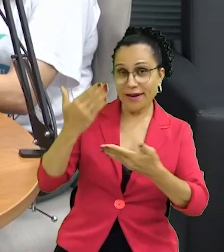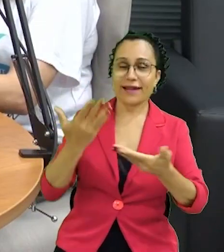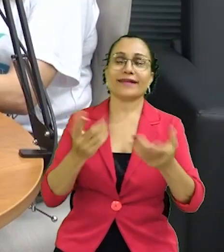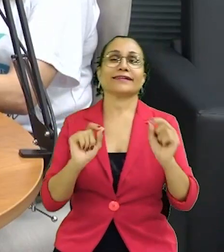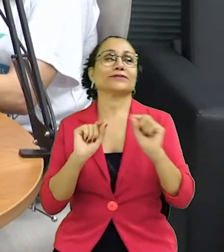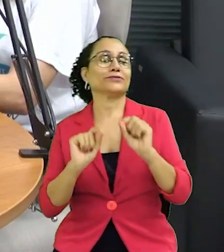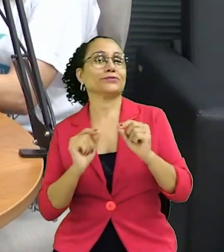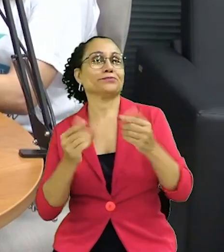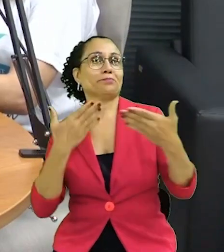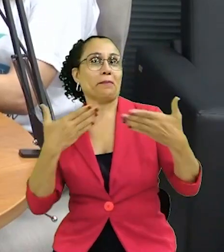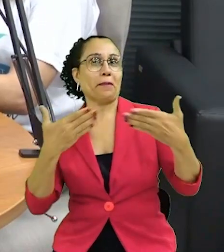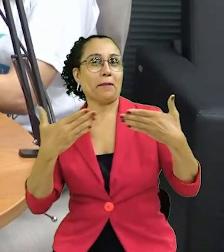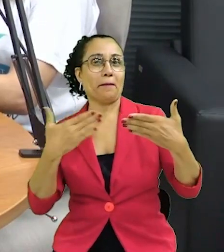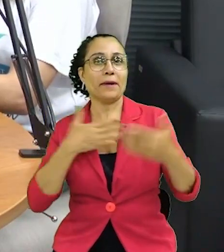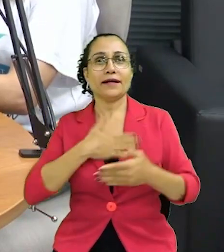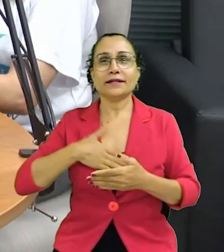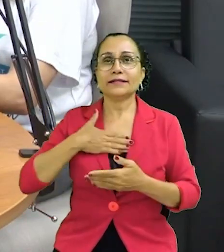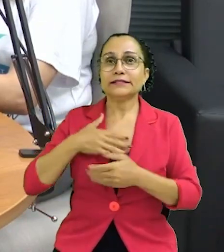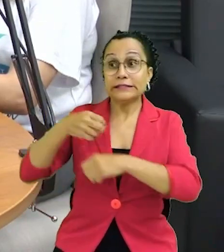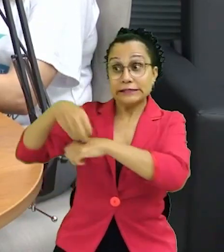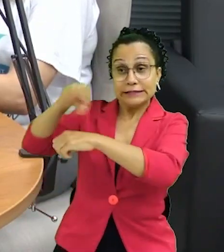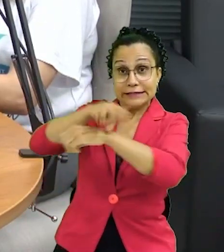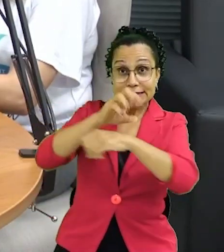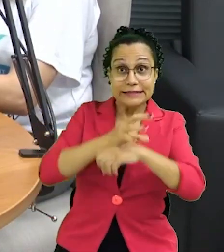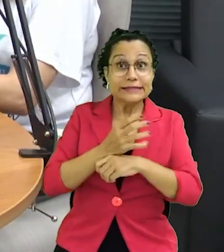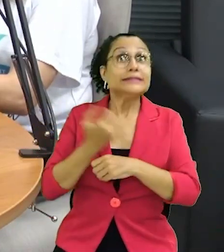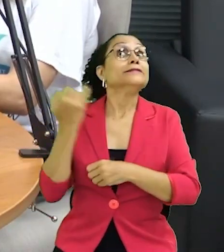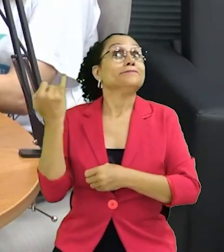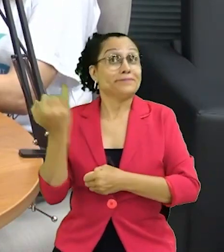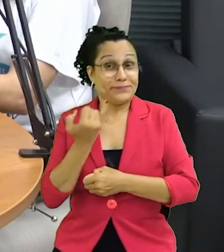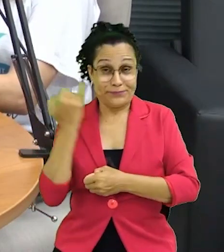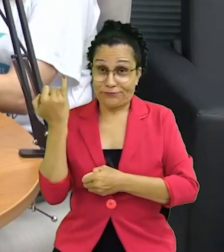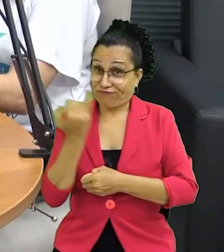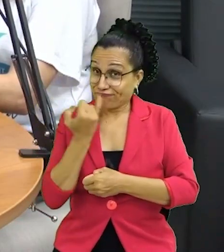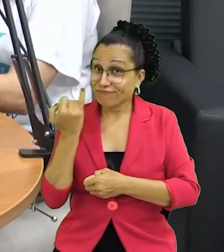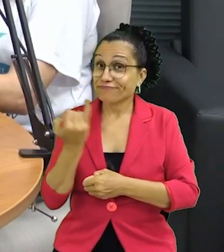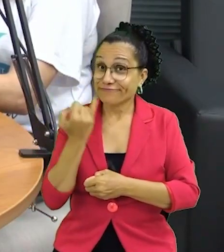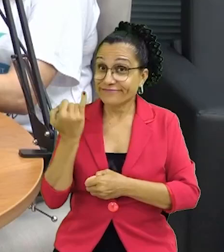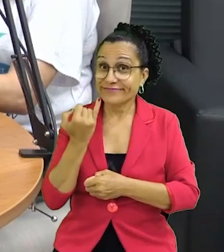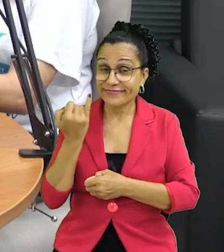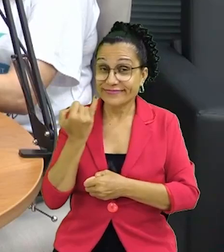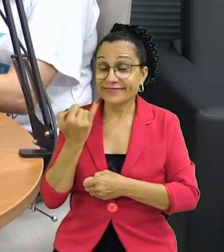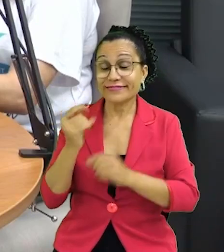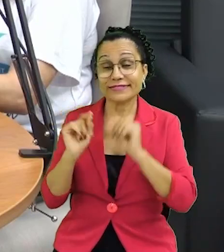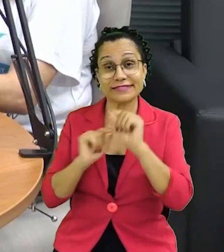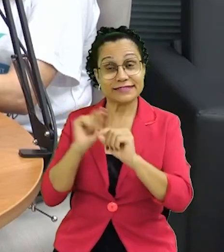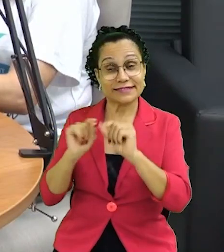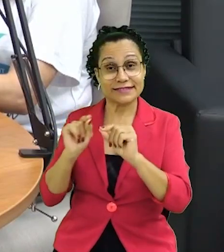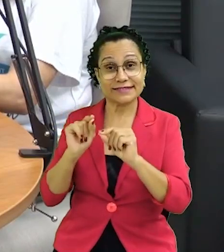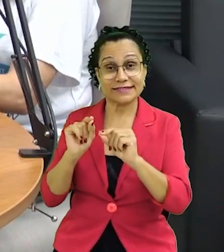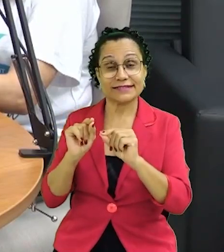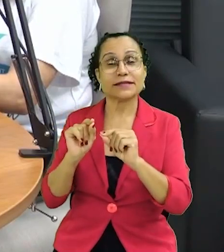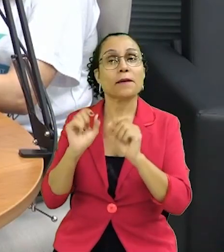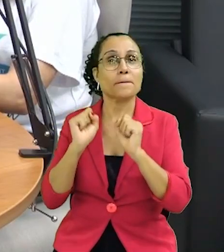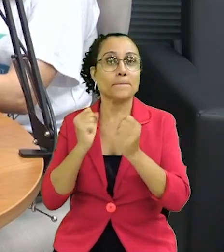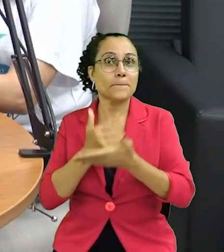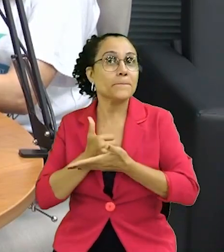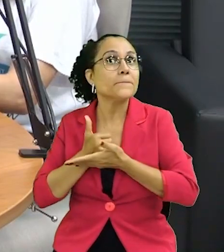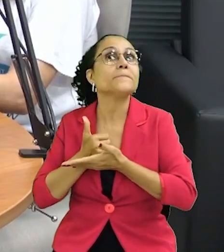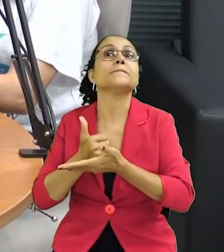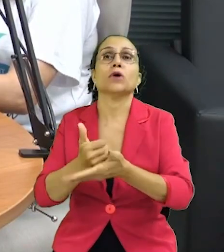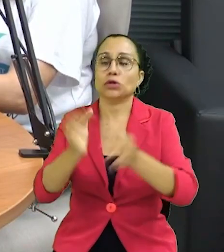tão prazeroso e essas dicas valiosas e importantes, com certeza aí podem